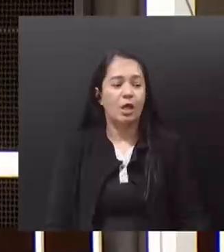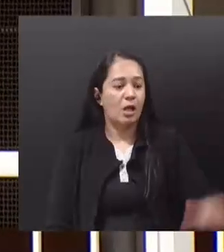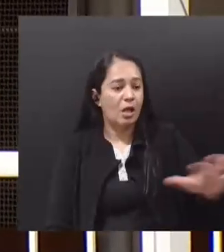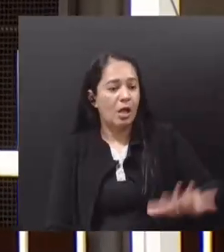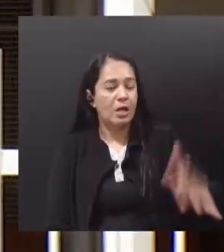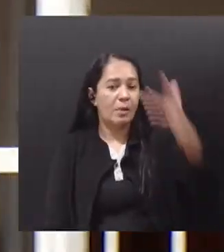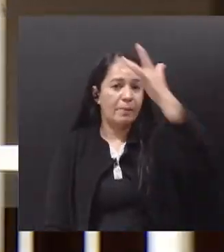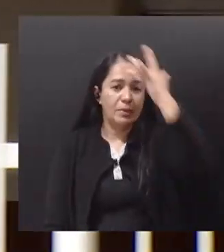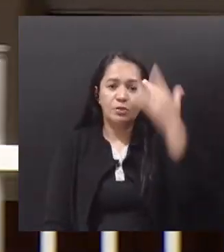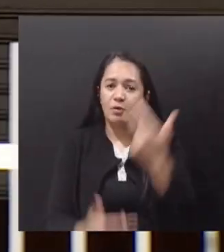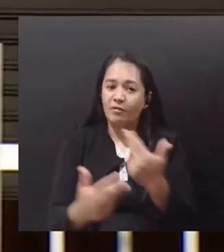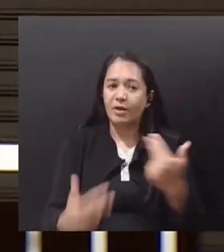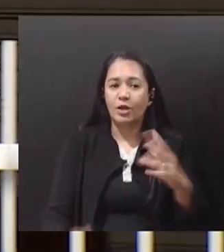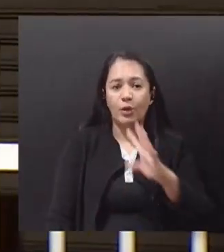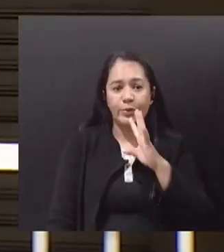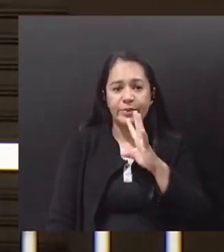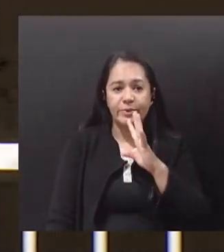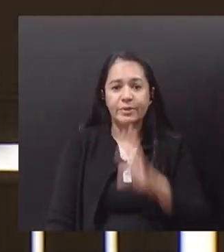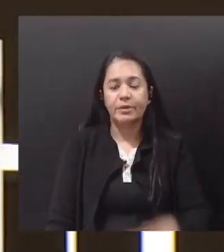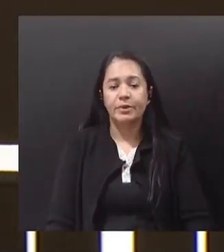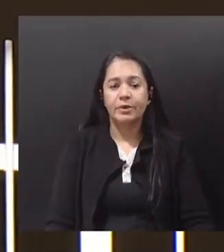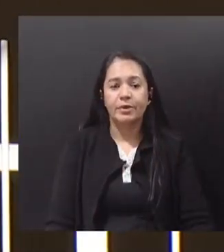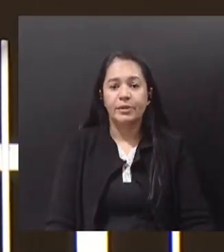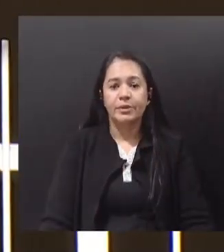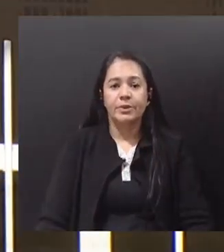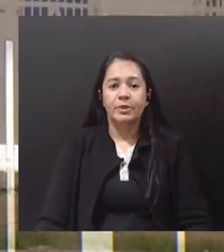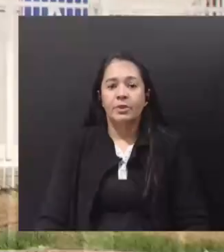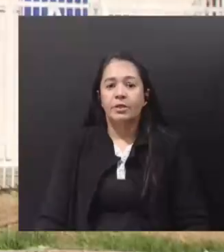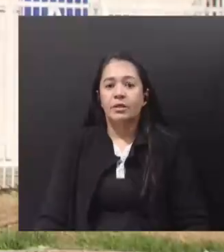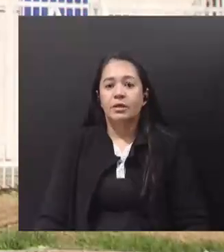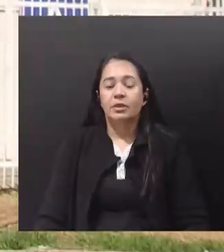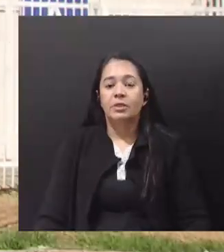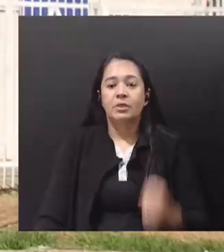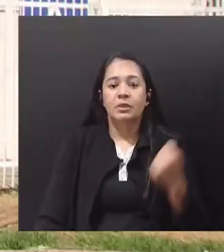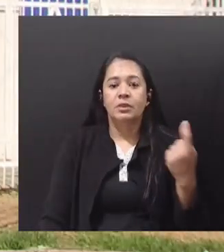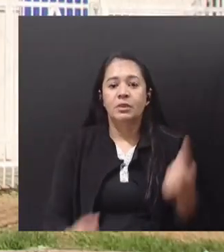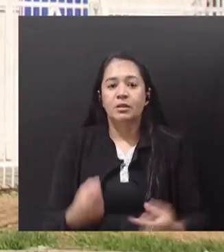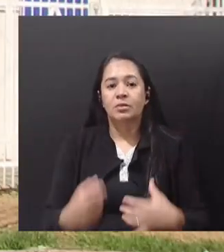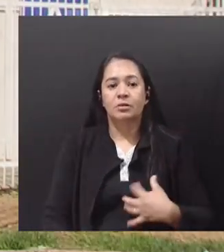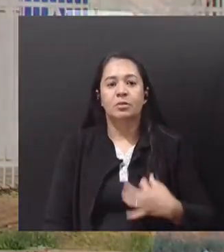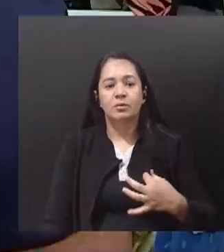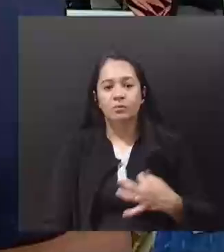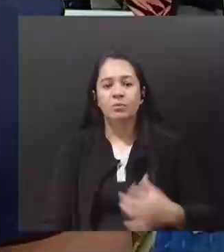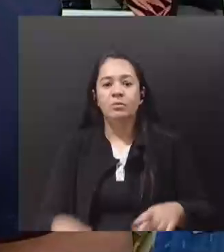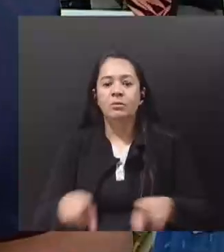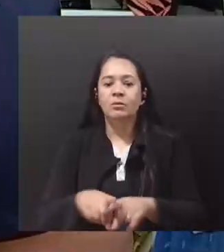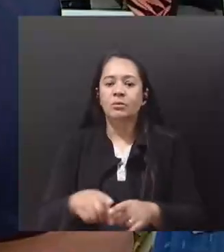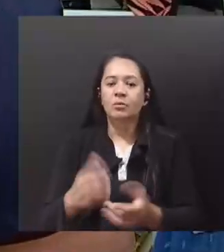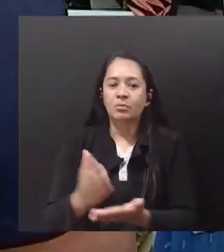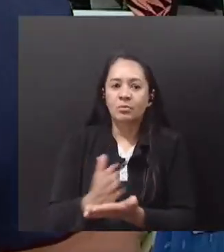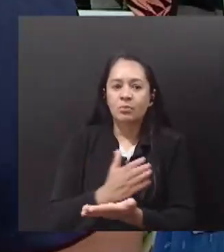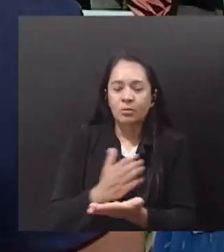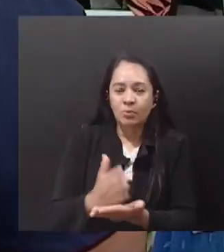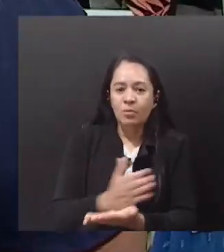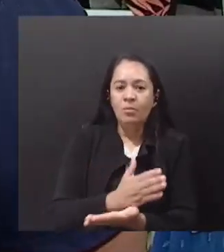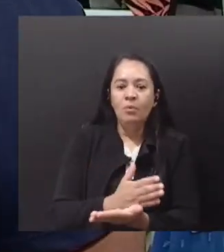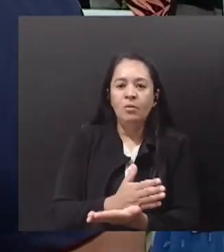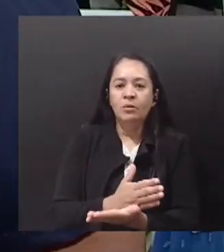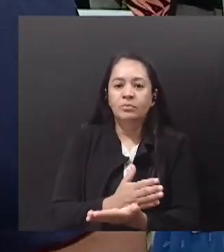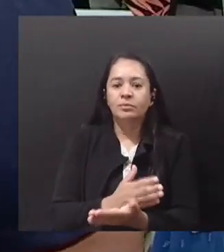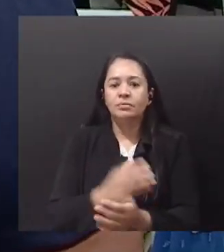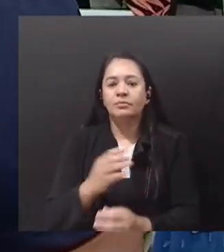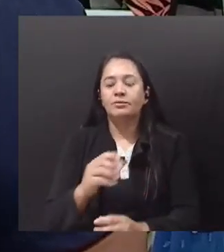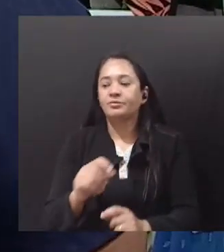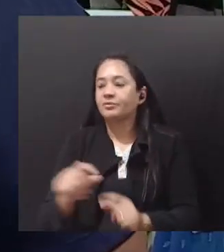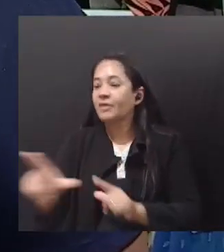né? E aí tinha algumas voluntárias também que separavam clientes, uma